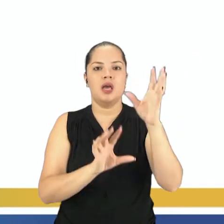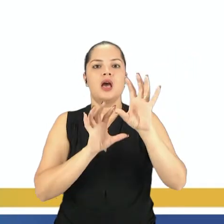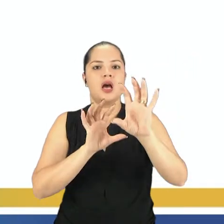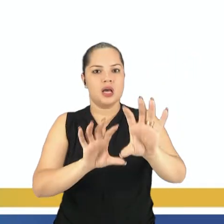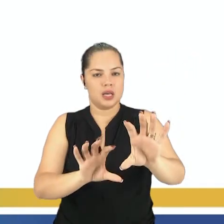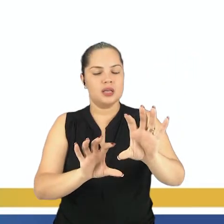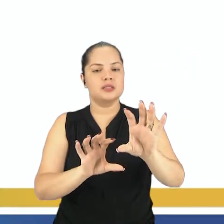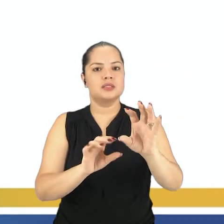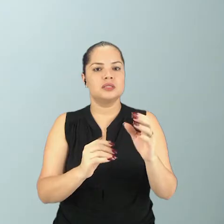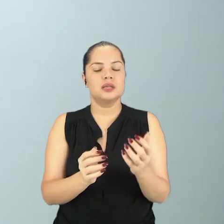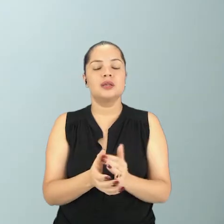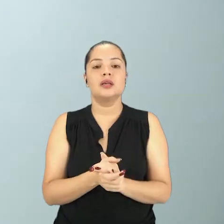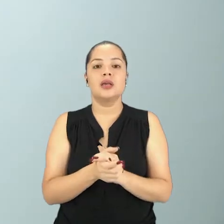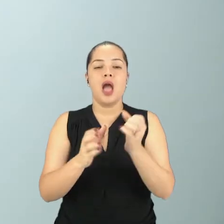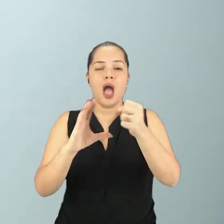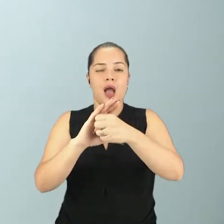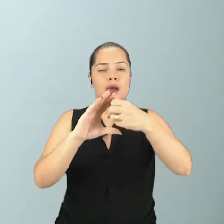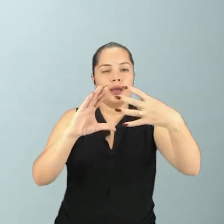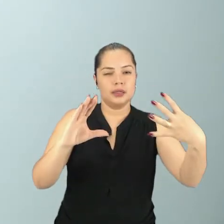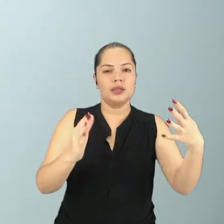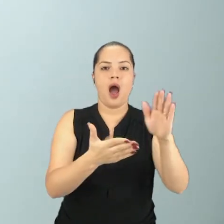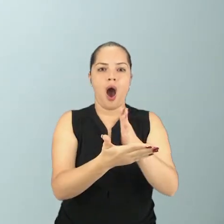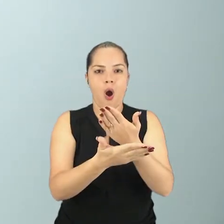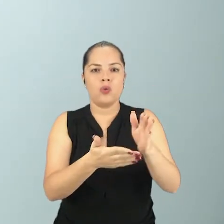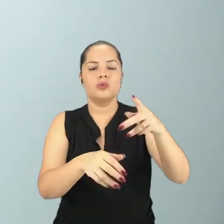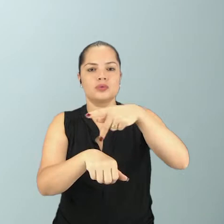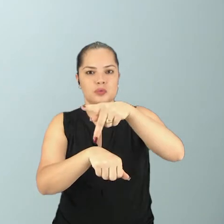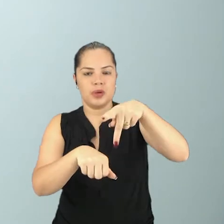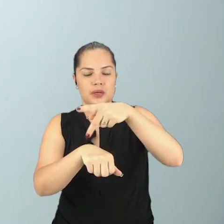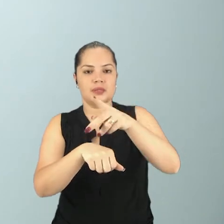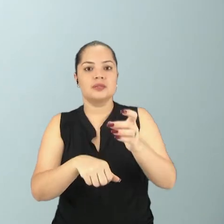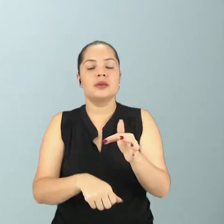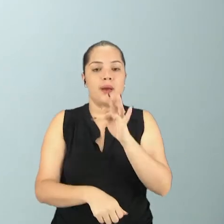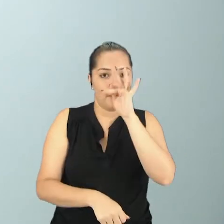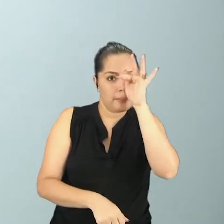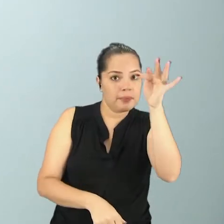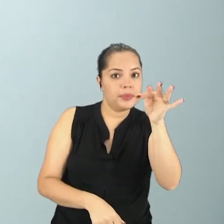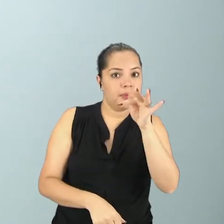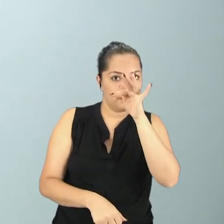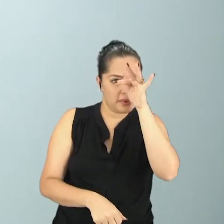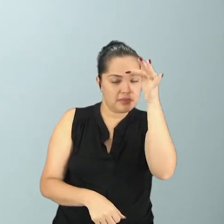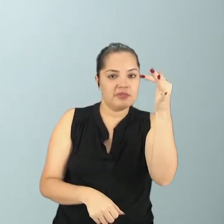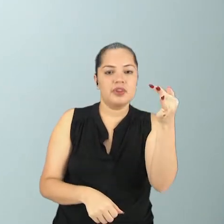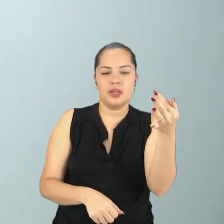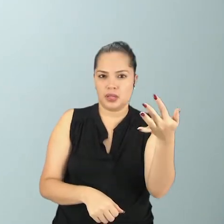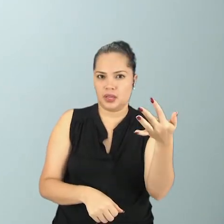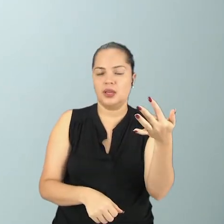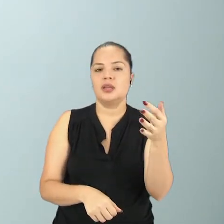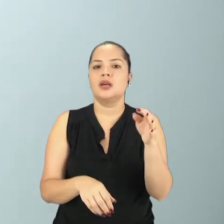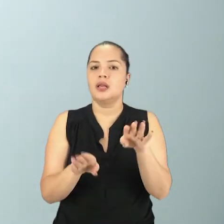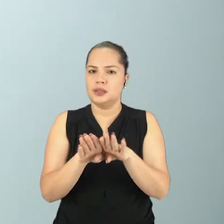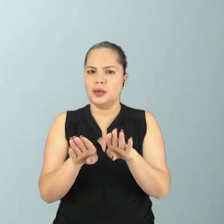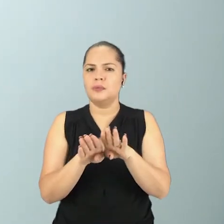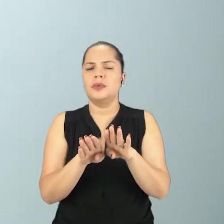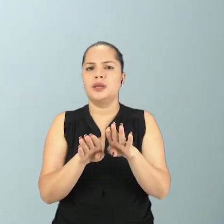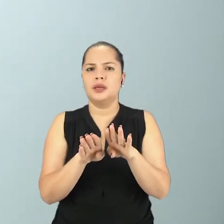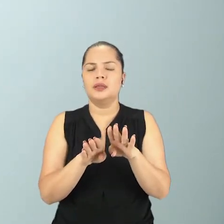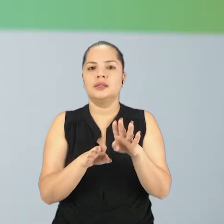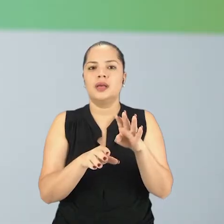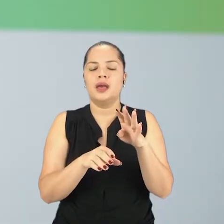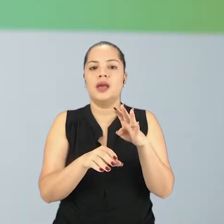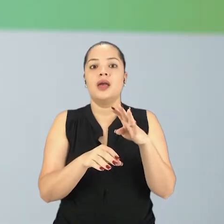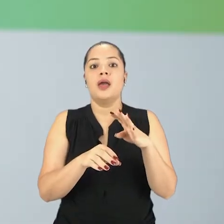alguns países, tá? O outono e a primavera, eles são às vezes chamados de estações de transição,